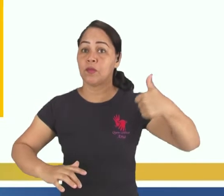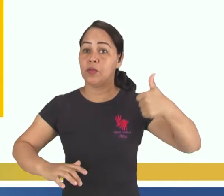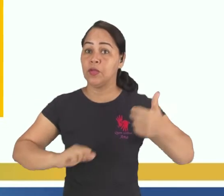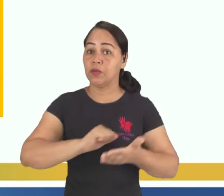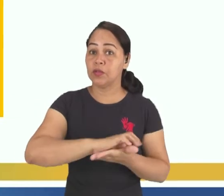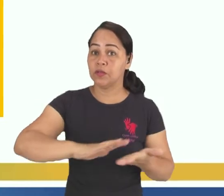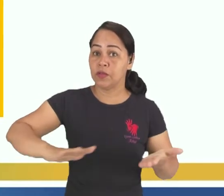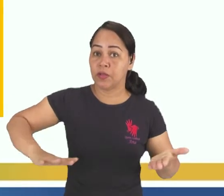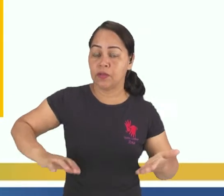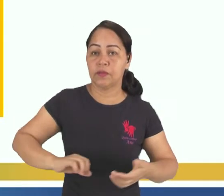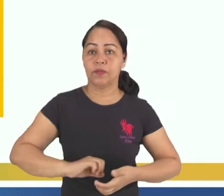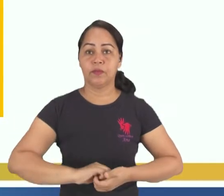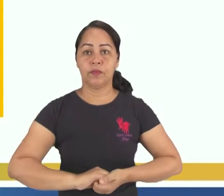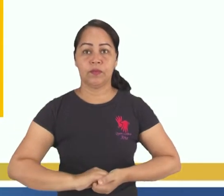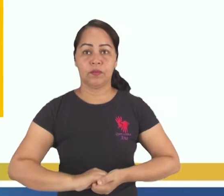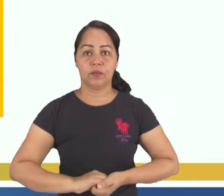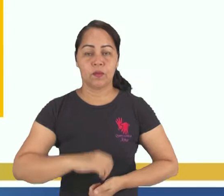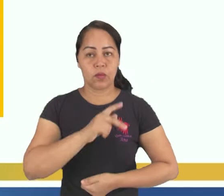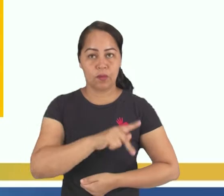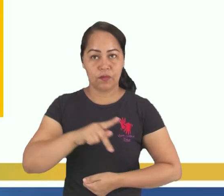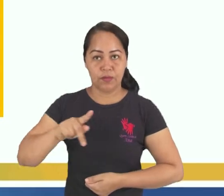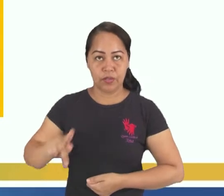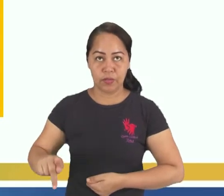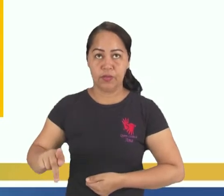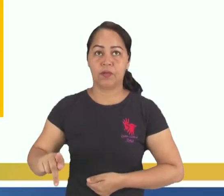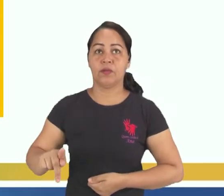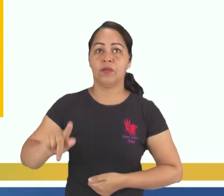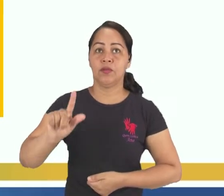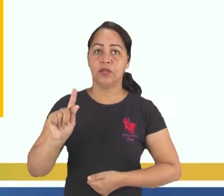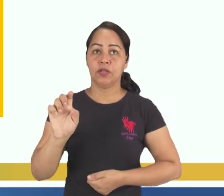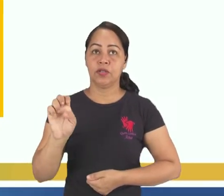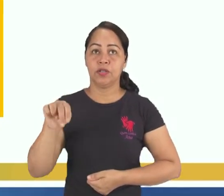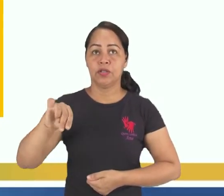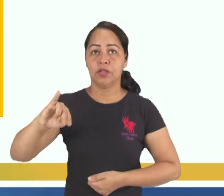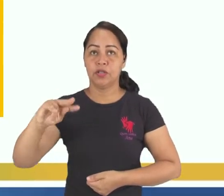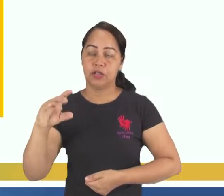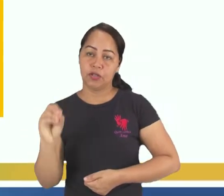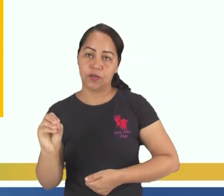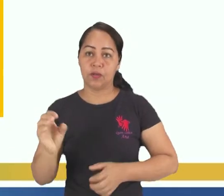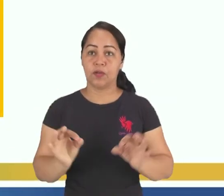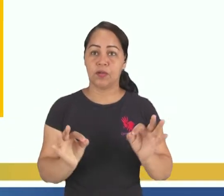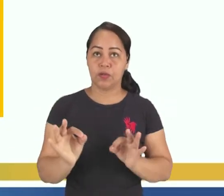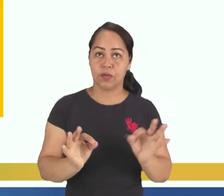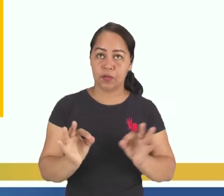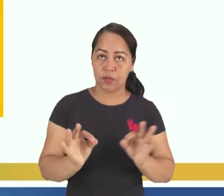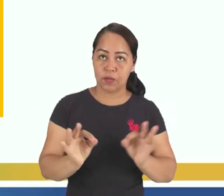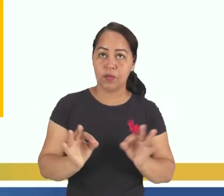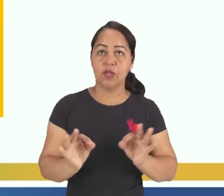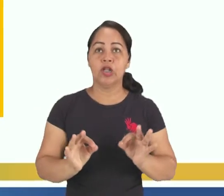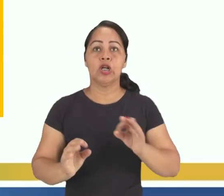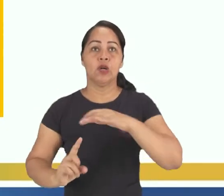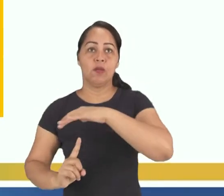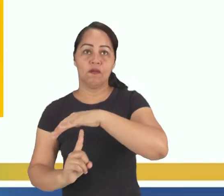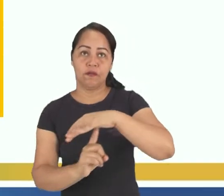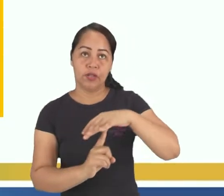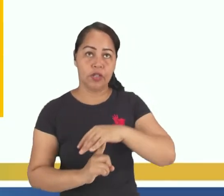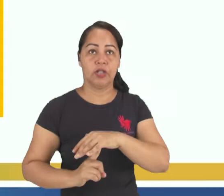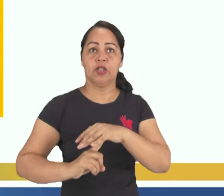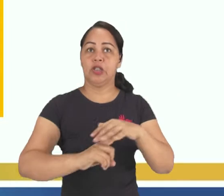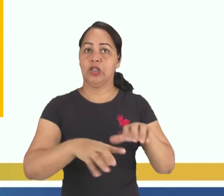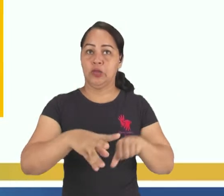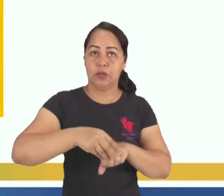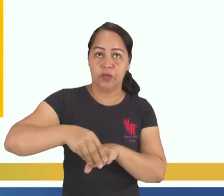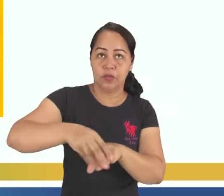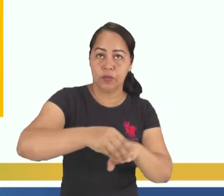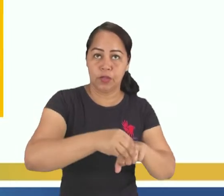lá. O professor Geninho organizou uma gincana de conhecimentos em sua turma do 7º ano, separando-a